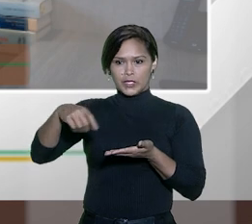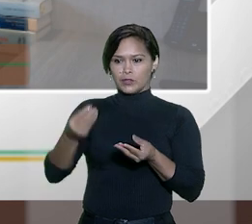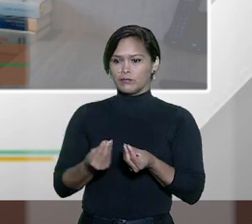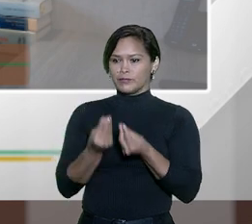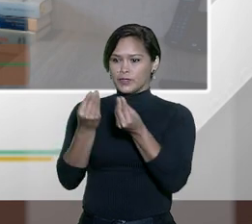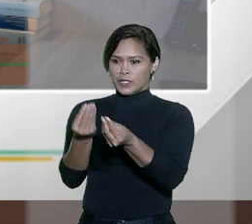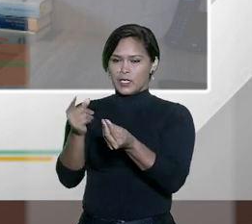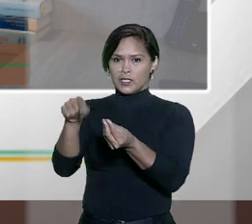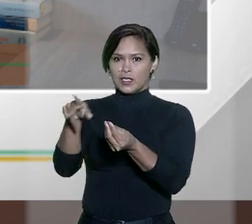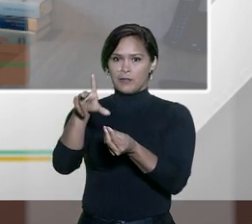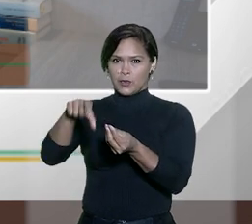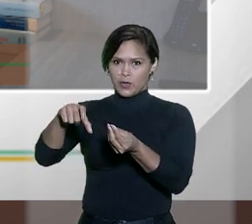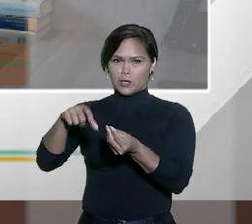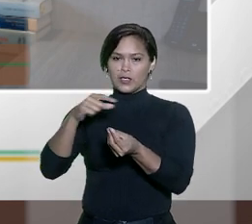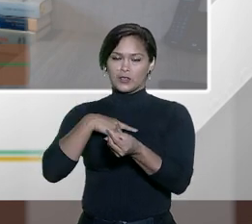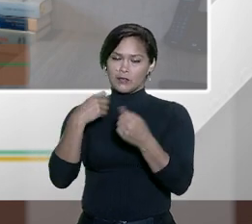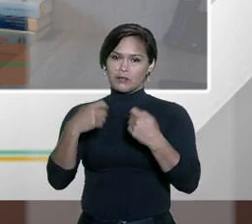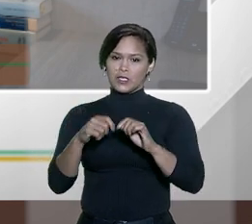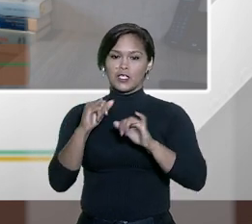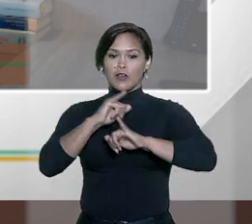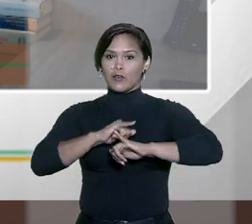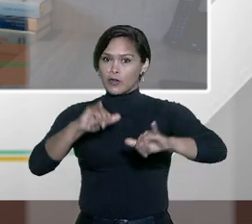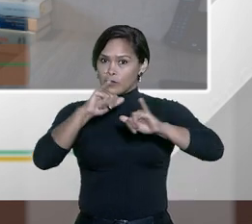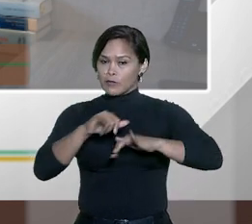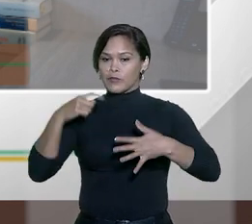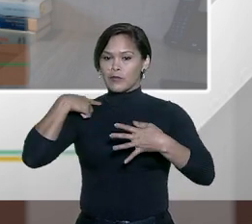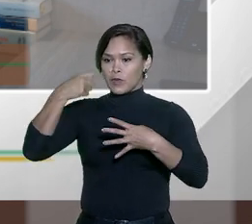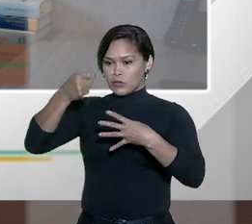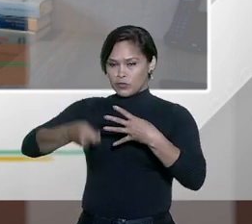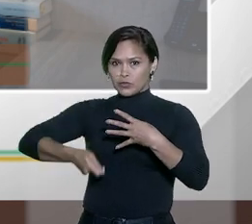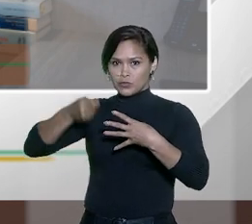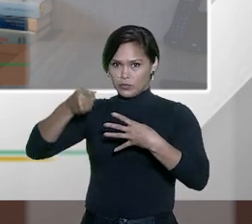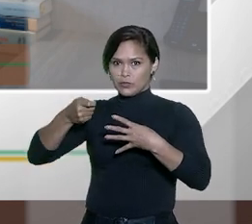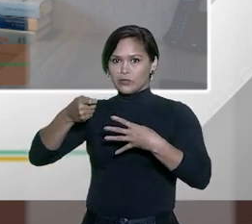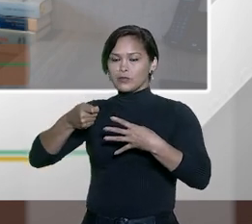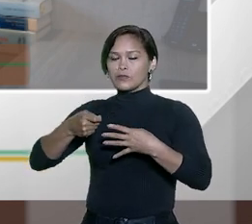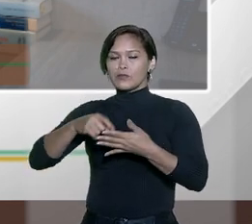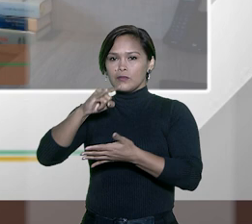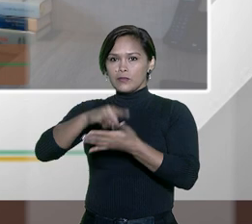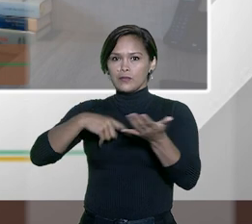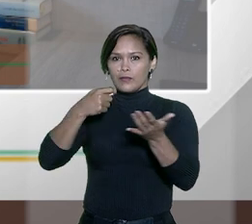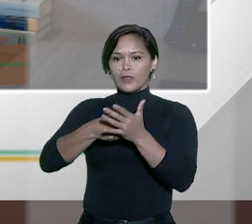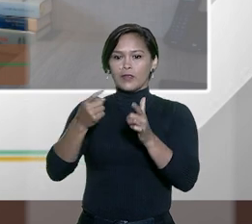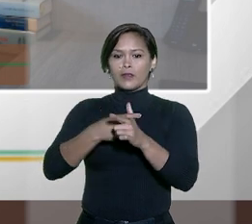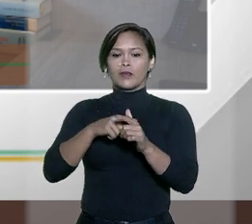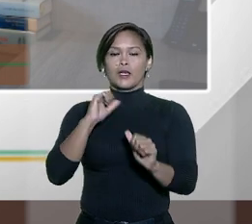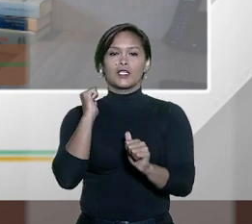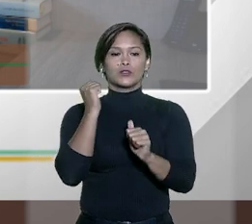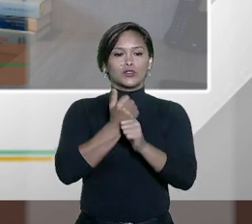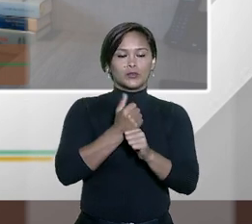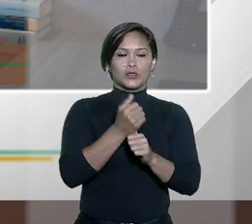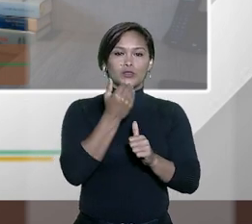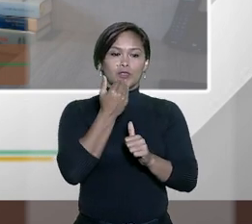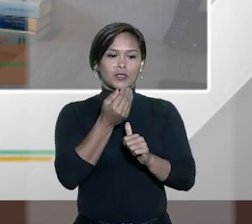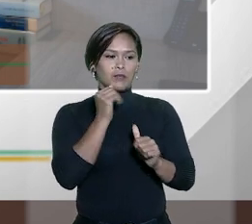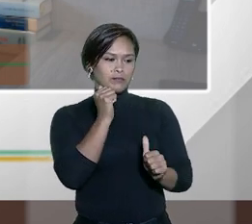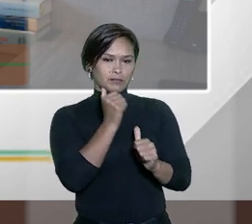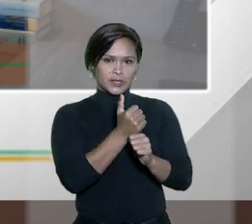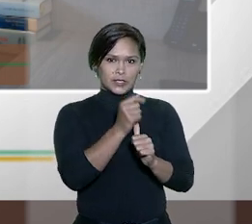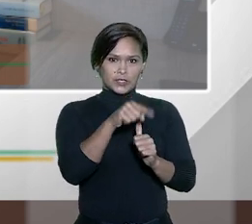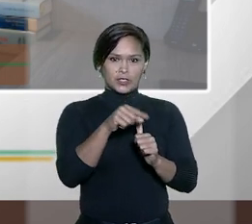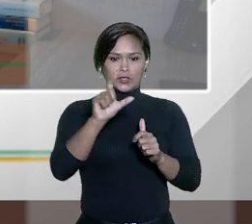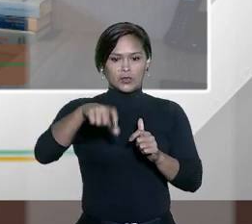cessionário quem recebe aquele crédito, ele deve informar o juízo, né, do precatório, pedir a substituição da titularidade